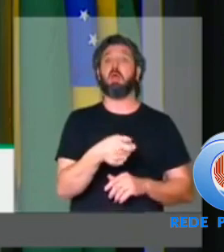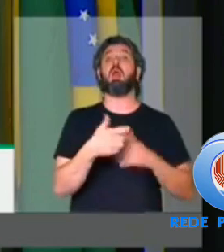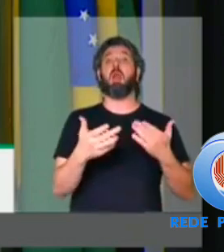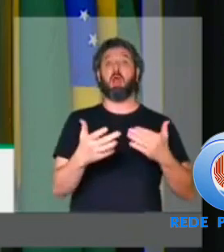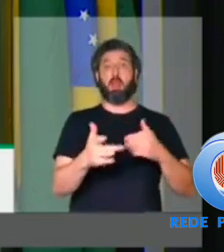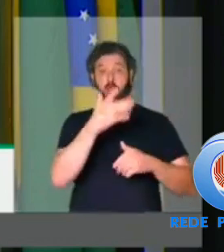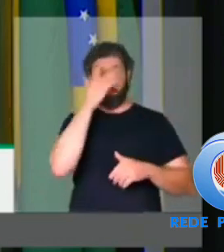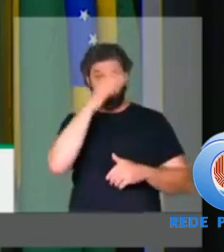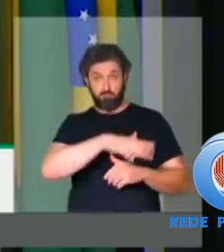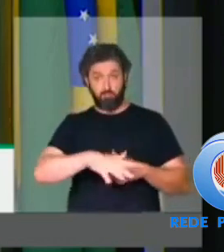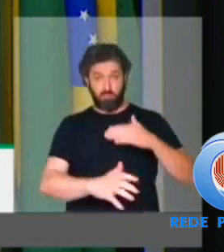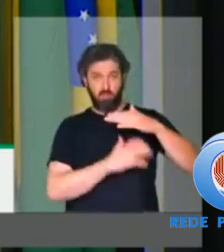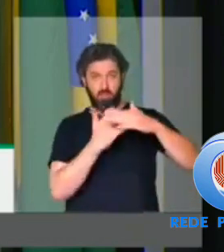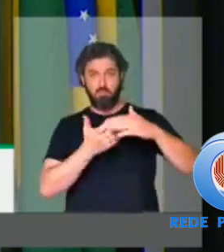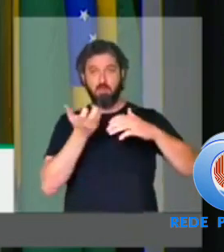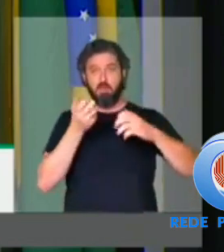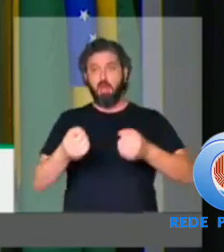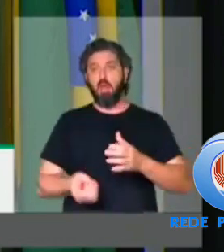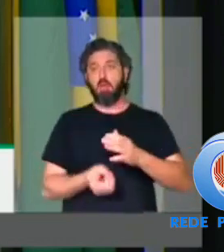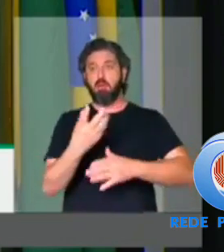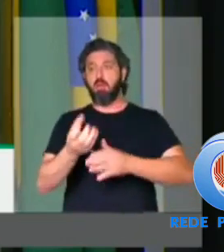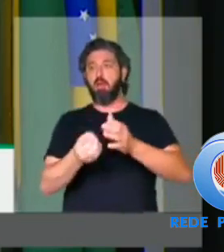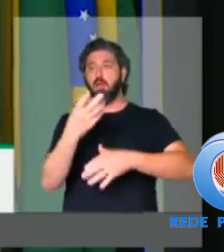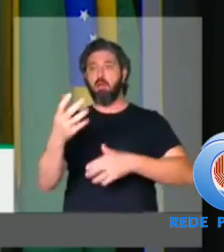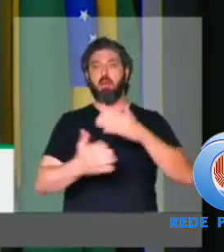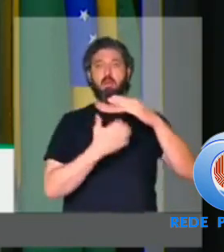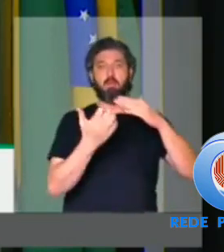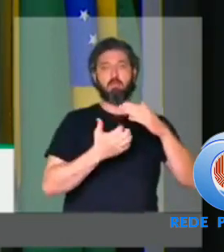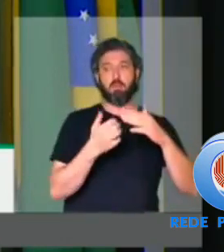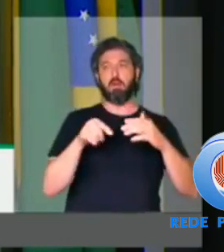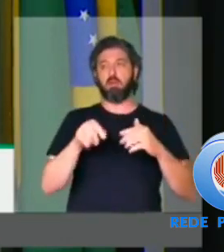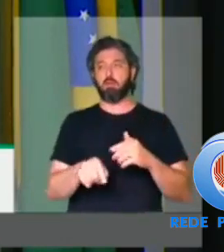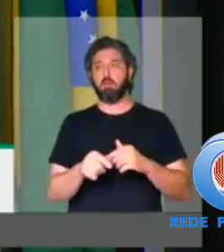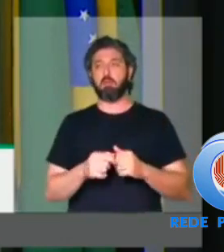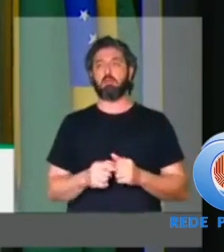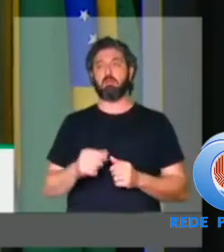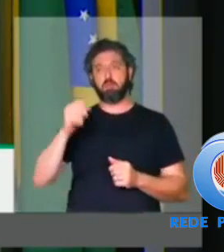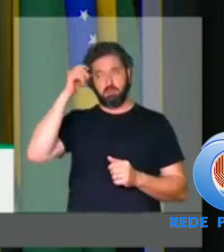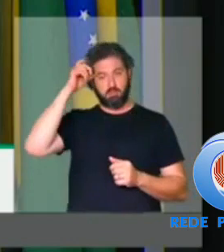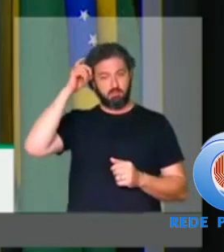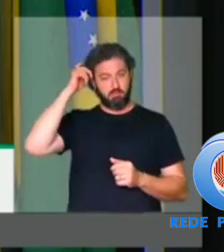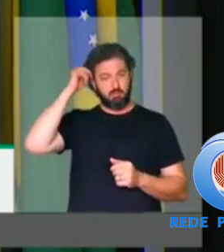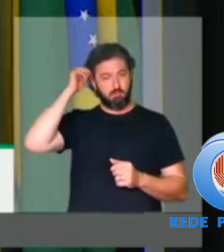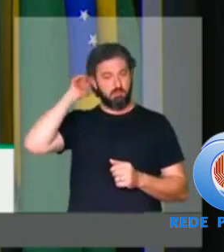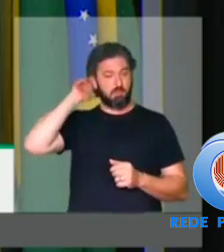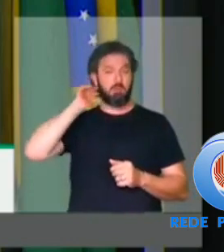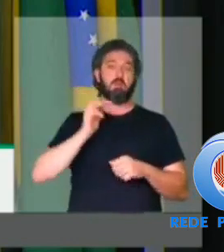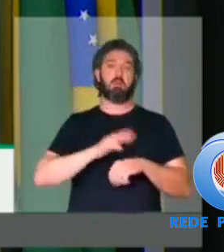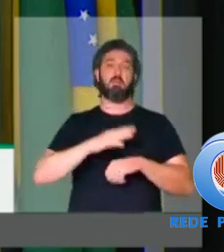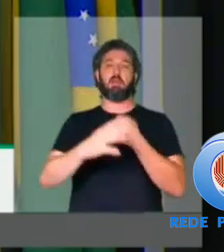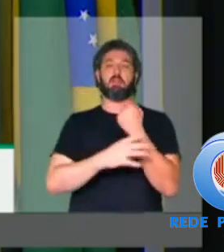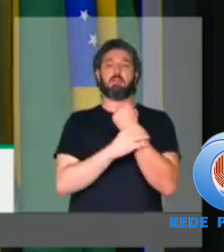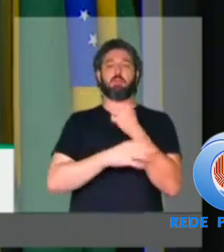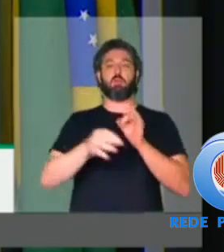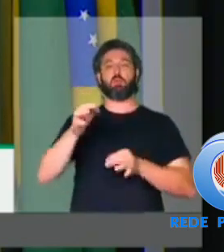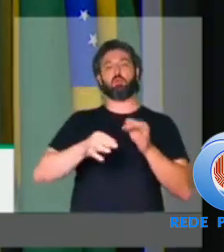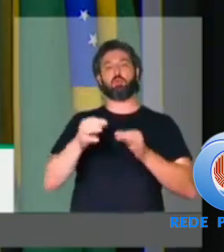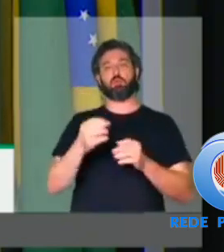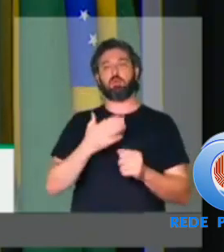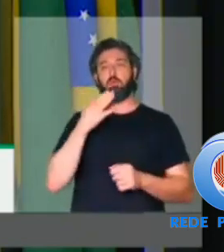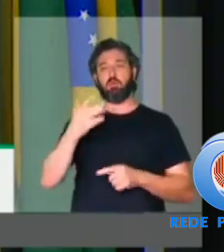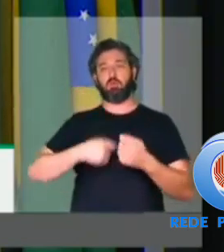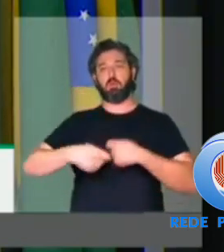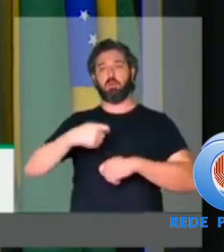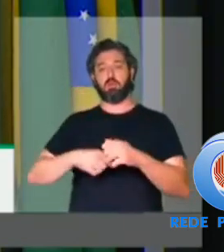os empreendedores abram empresas e SMP dá mais seguridade jurídica